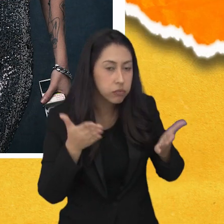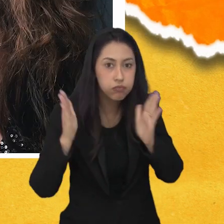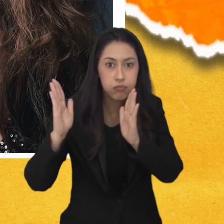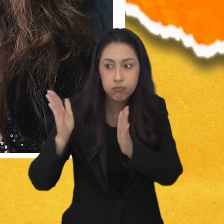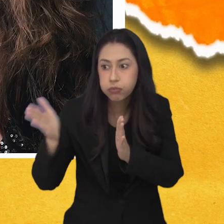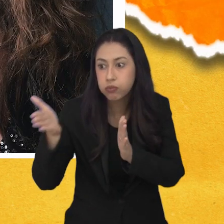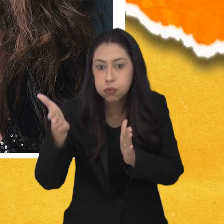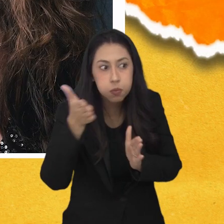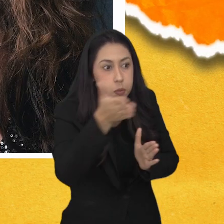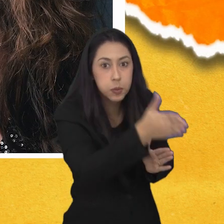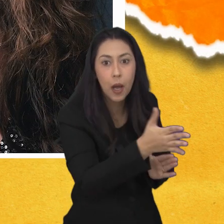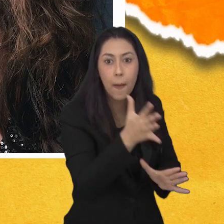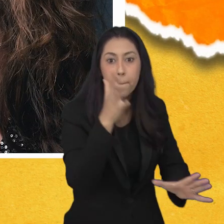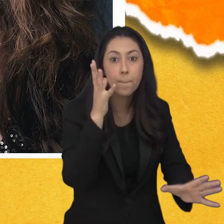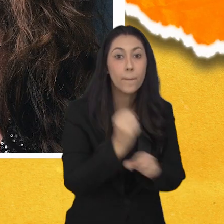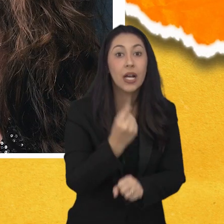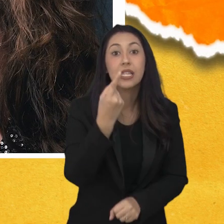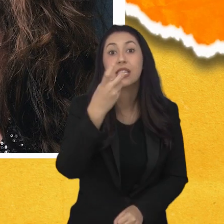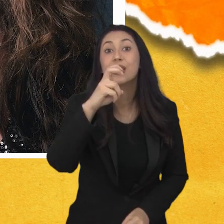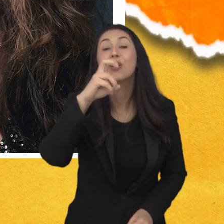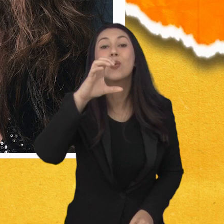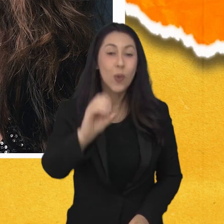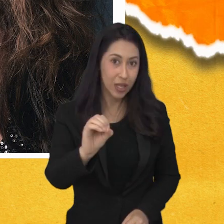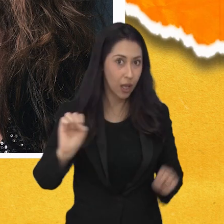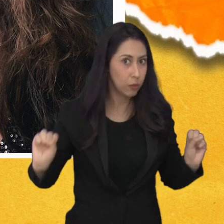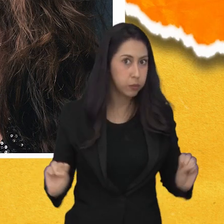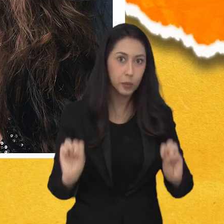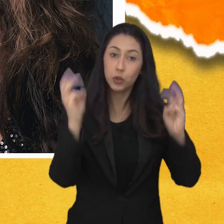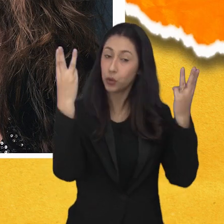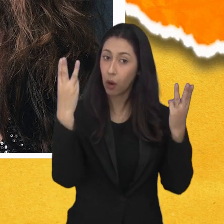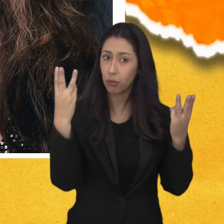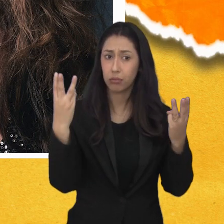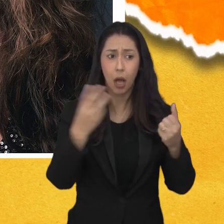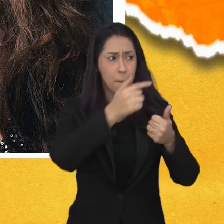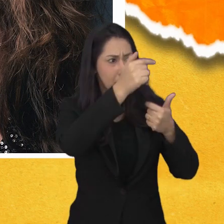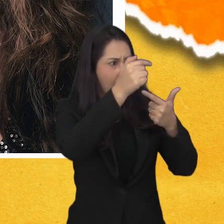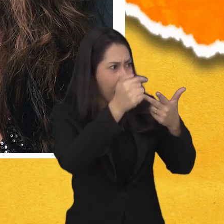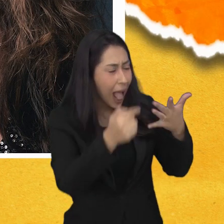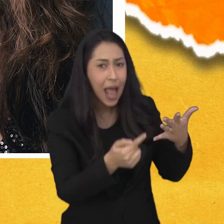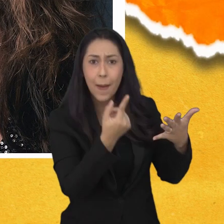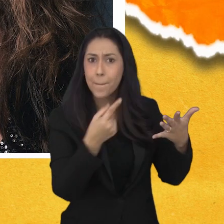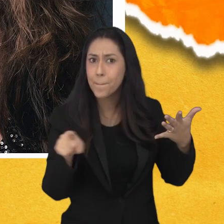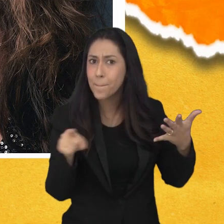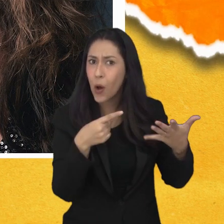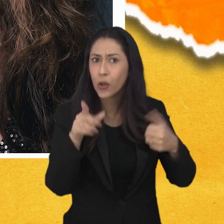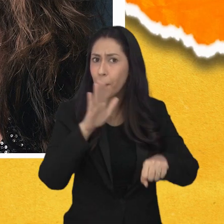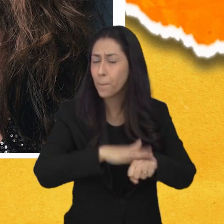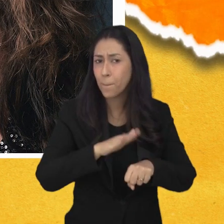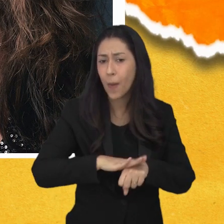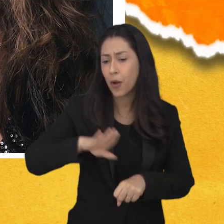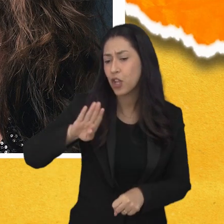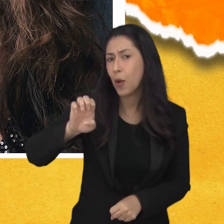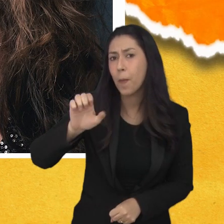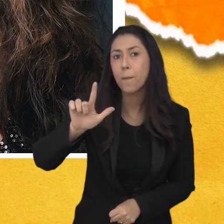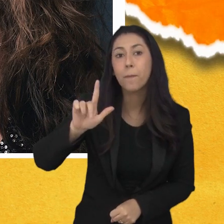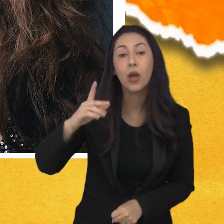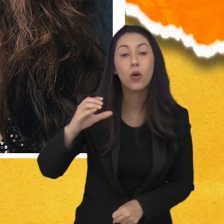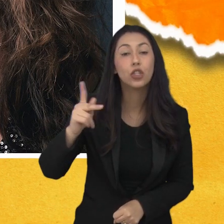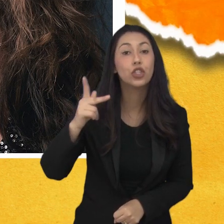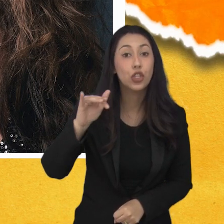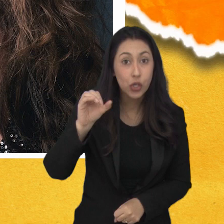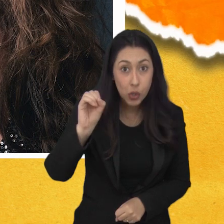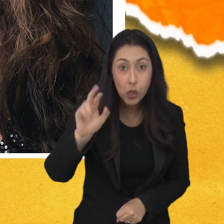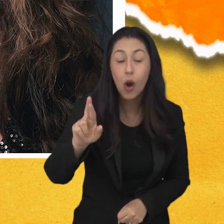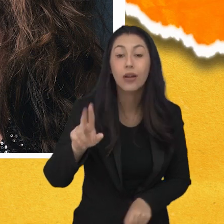em uma turnê com mais de 150 shows. Além de clássicos como Sujeito de Sorte, Velha Roupa Colorida e Como